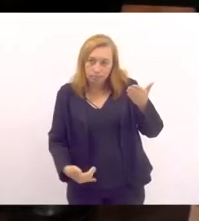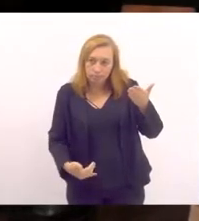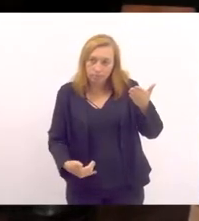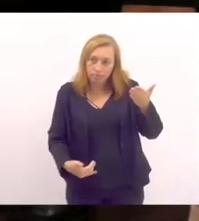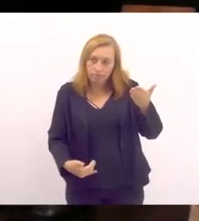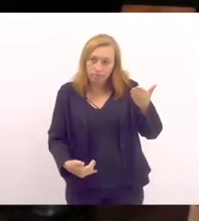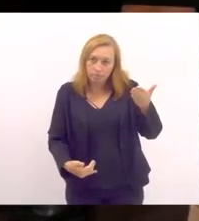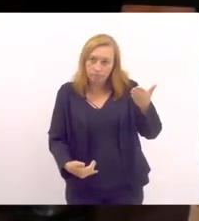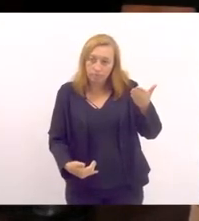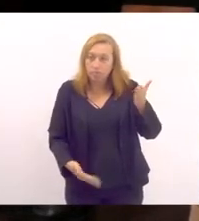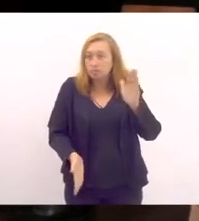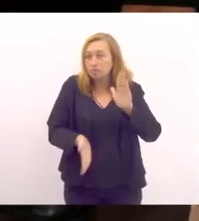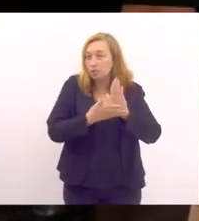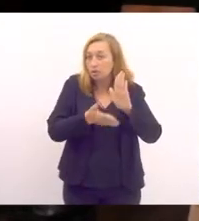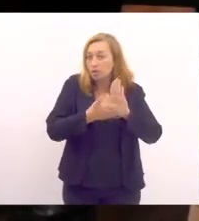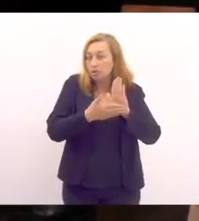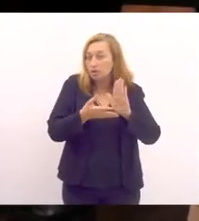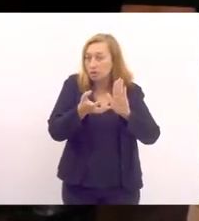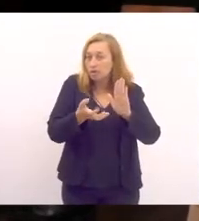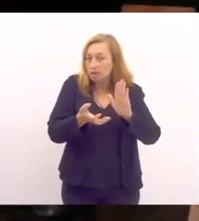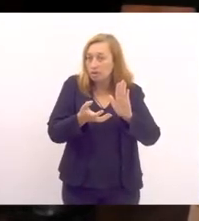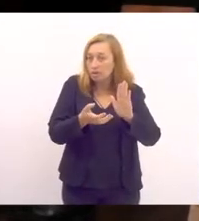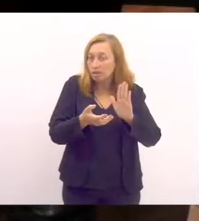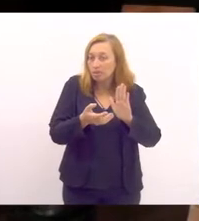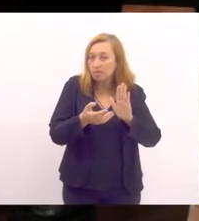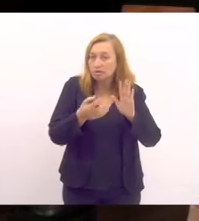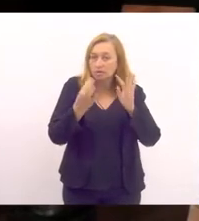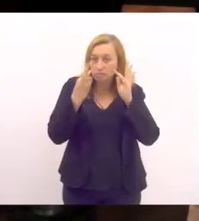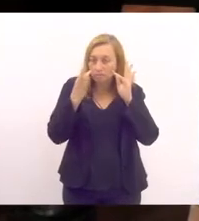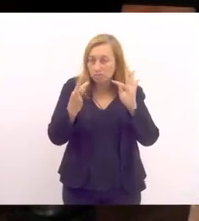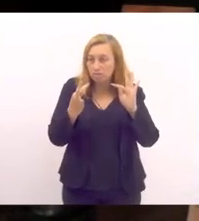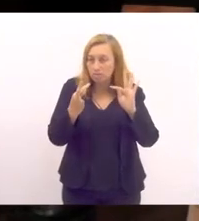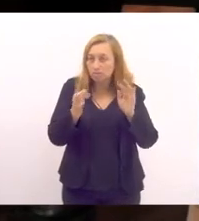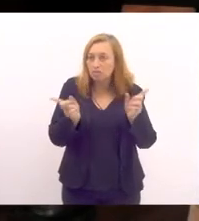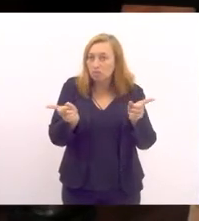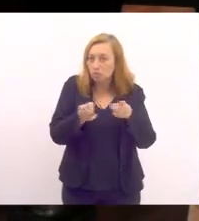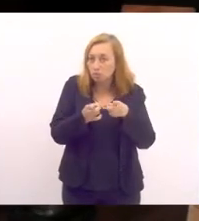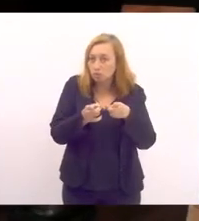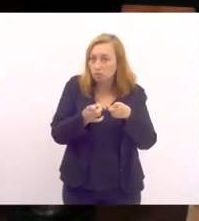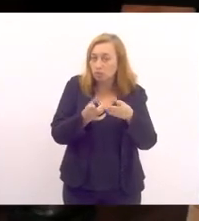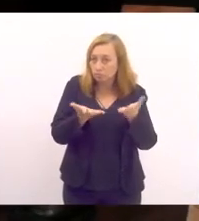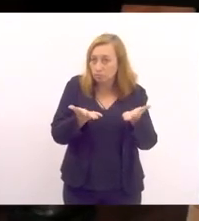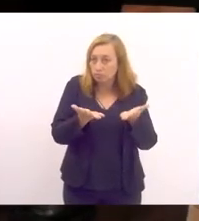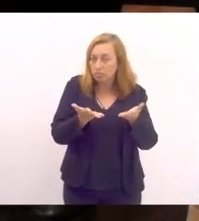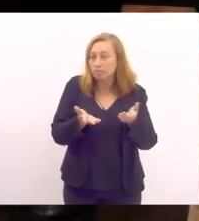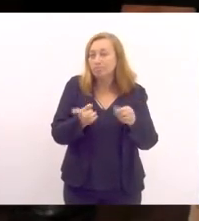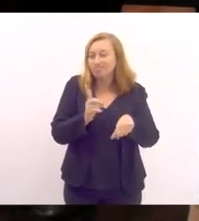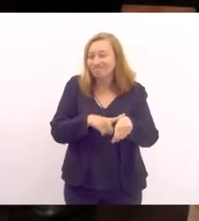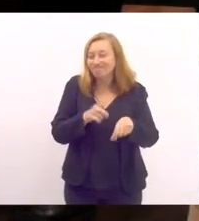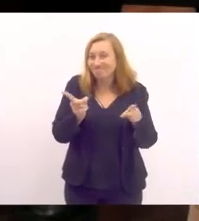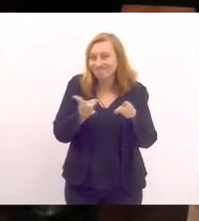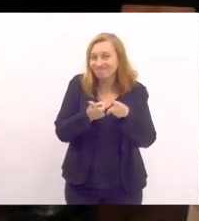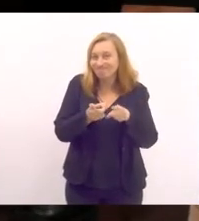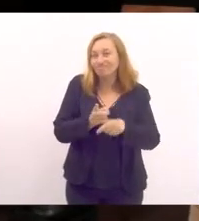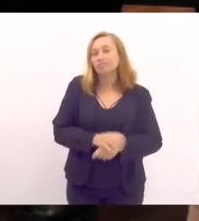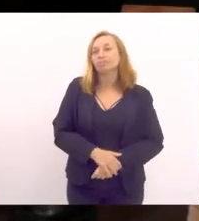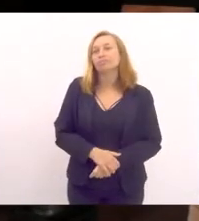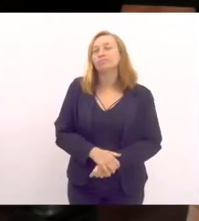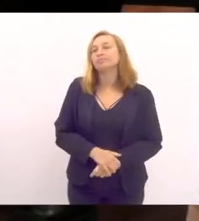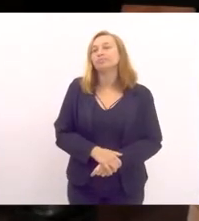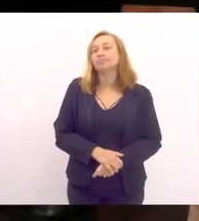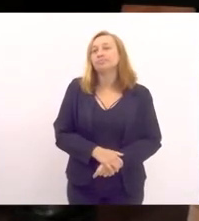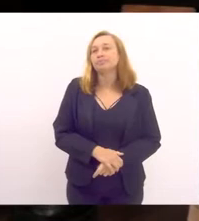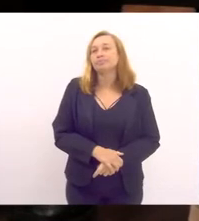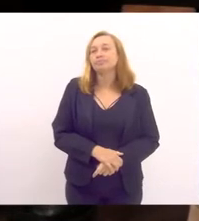grande de propostas, mas eu quero deixar um testemunho bastante curto, porque o tempo aqui é